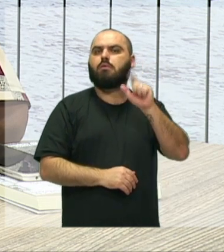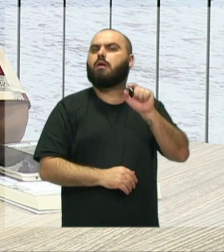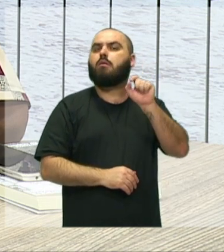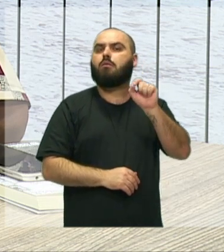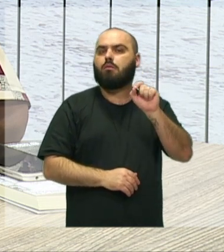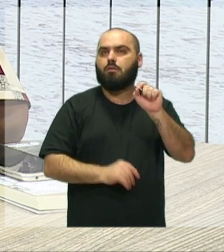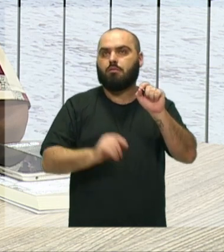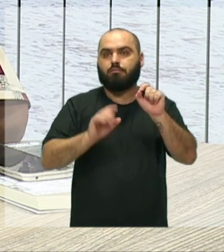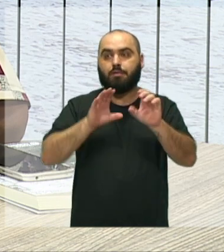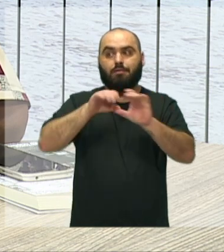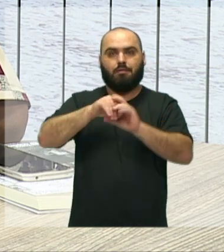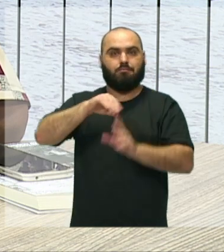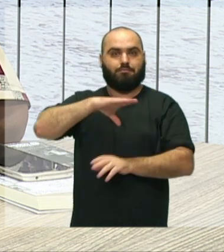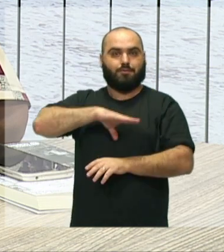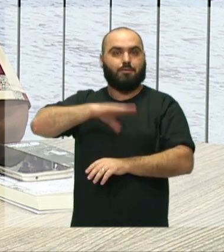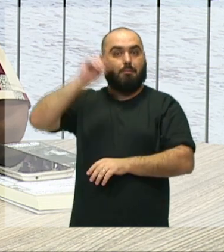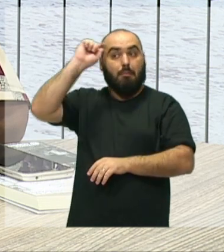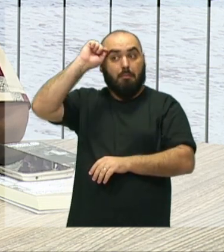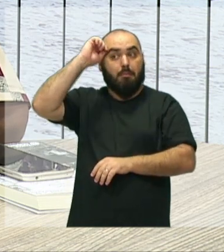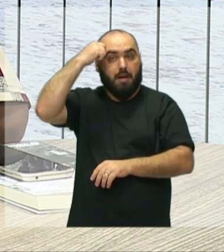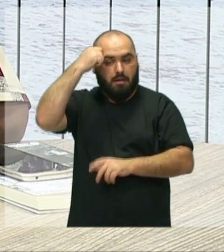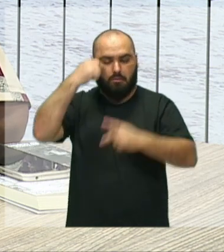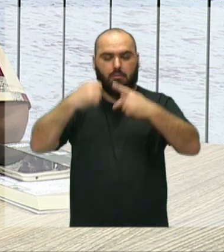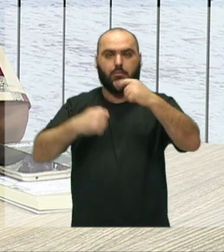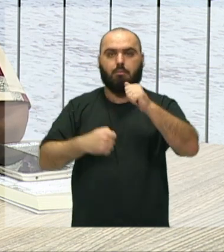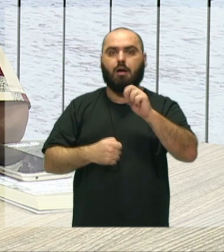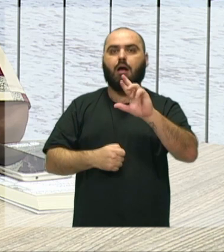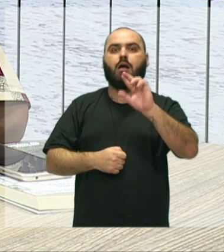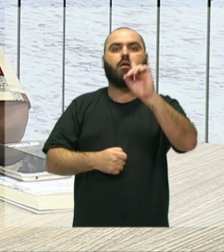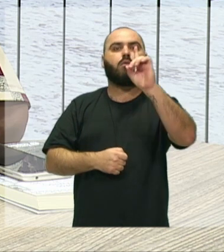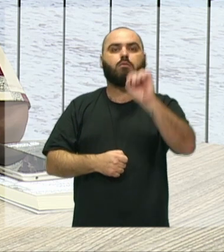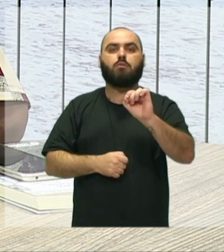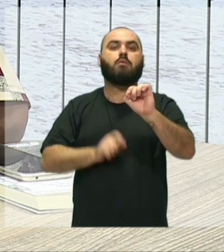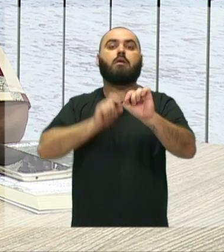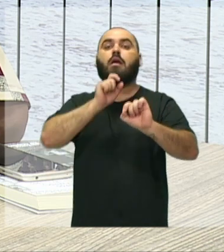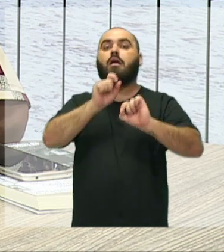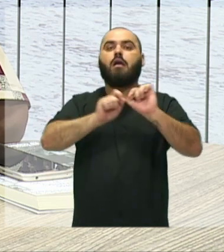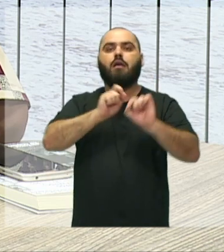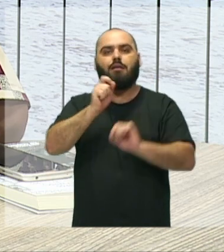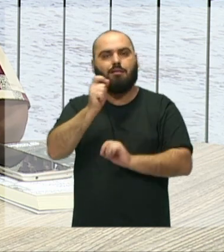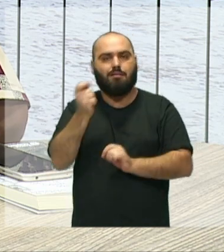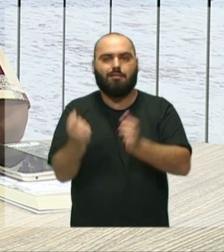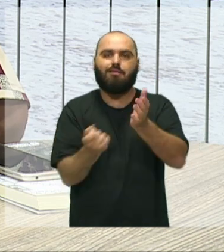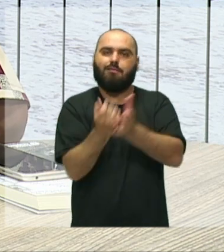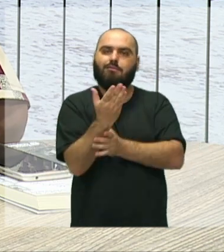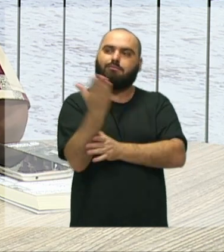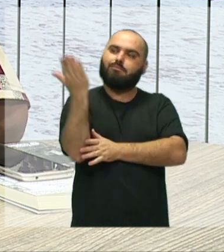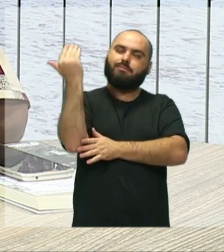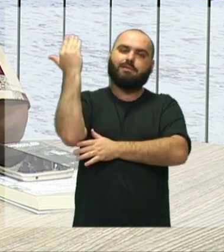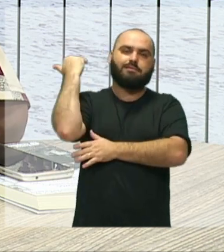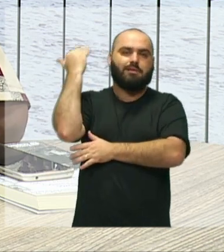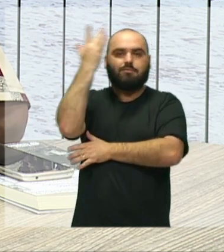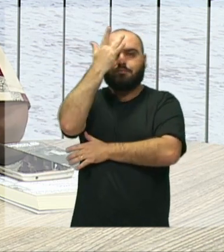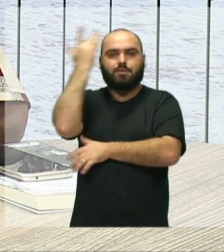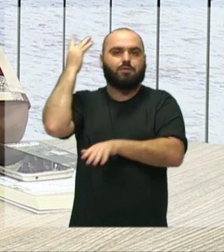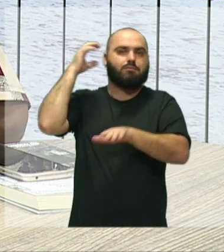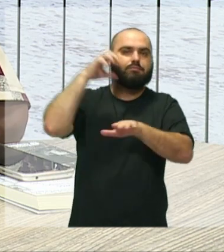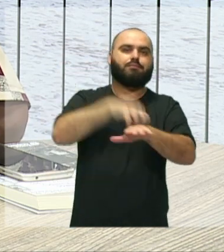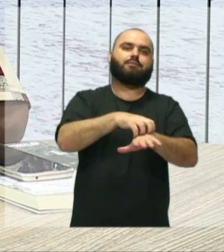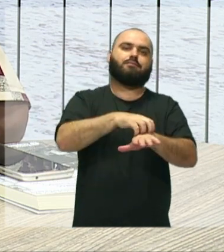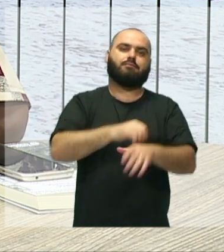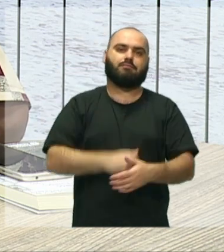de preto e pardo, é uma invenção do colonizador. Então, essas categorias são